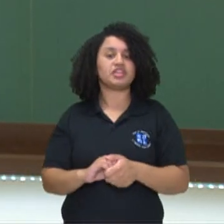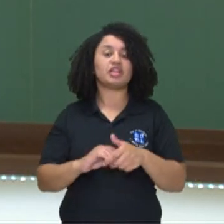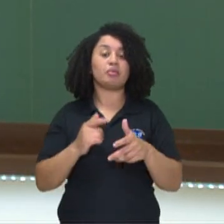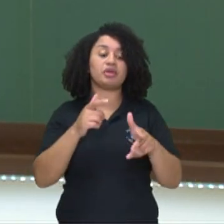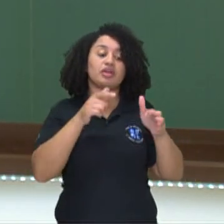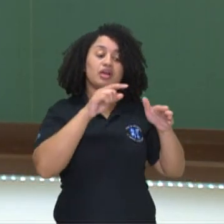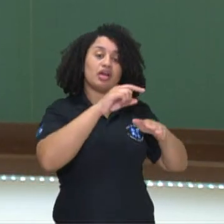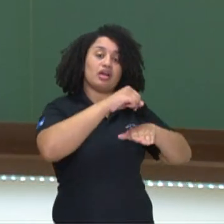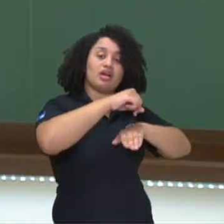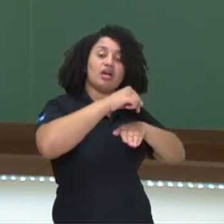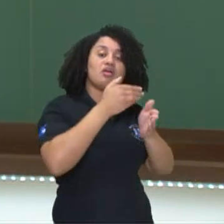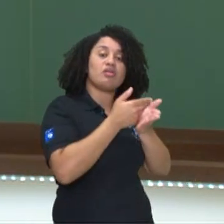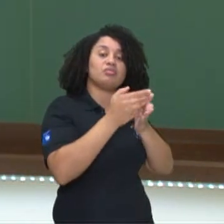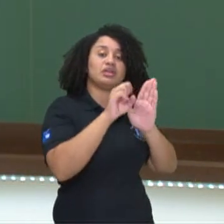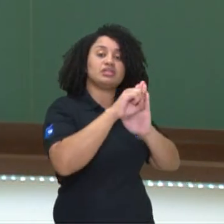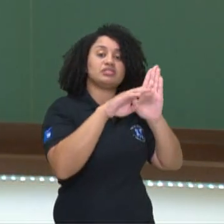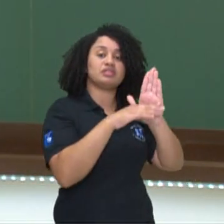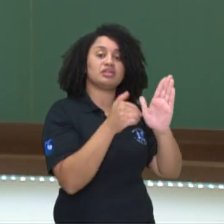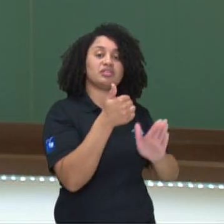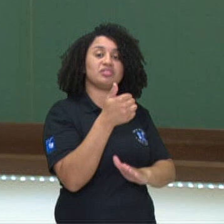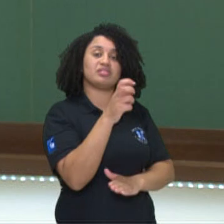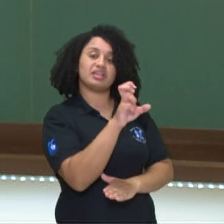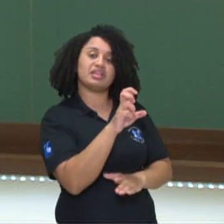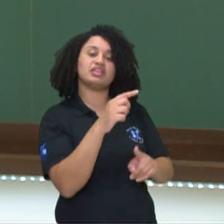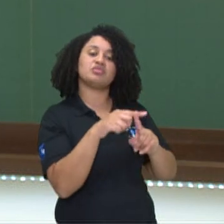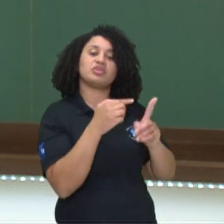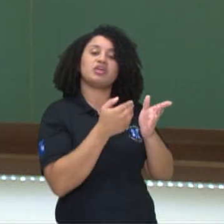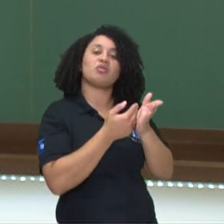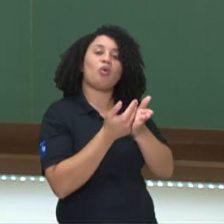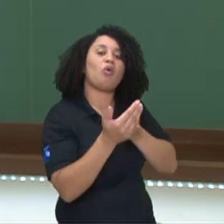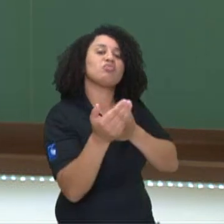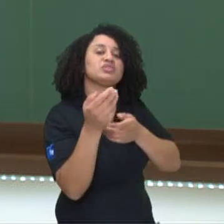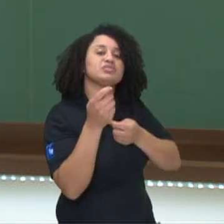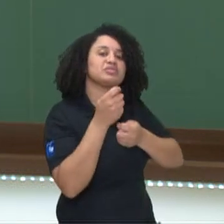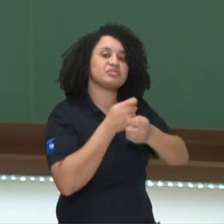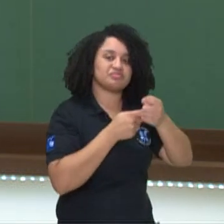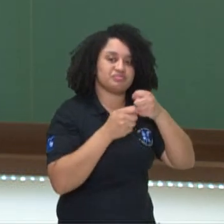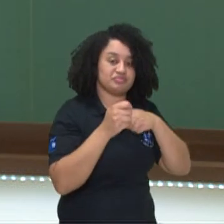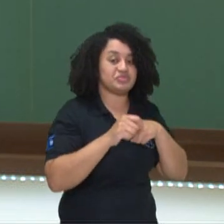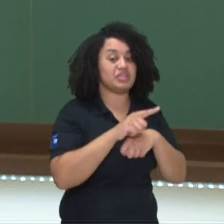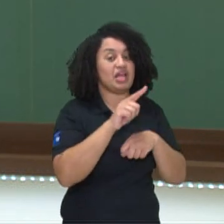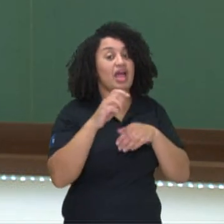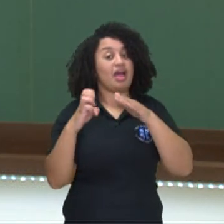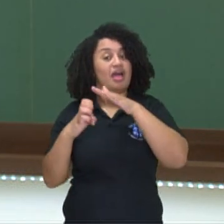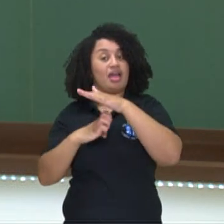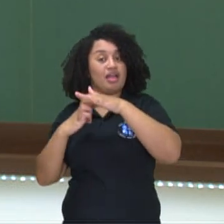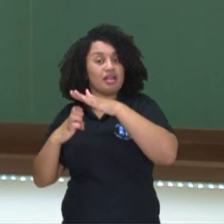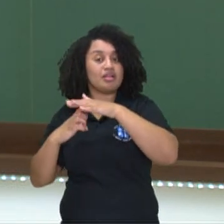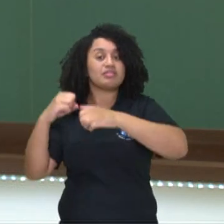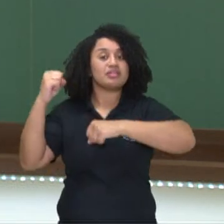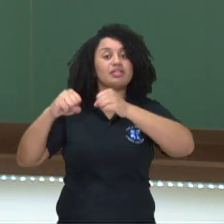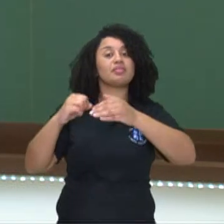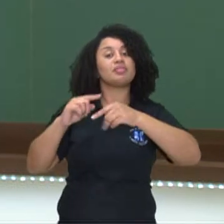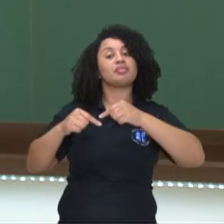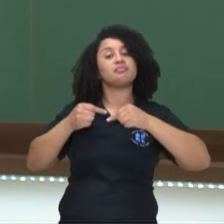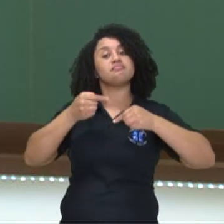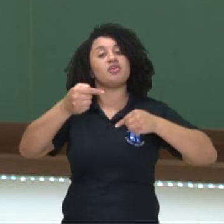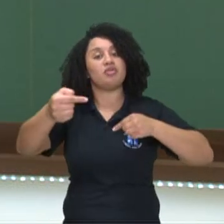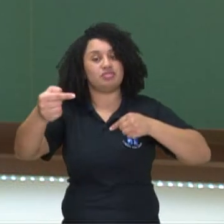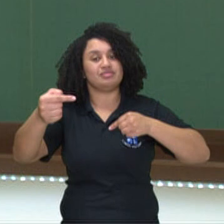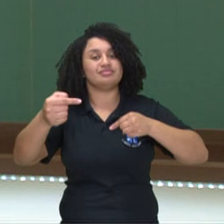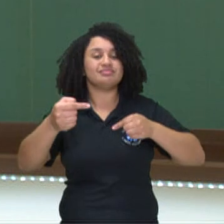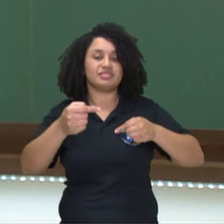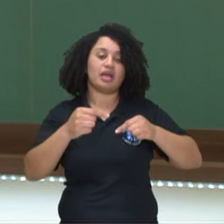começa no século XV, com a inserção do comércio. A indústria vem depois. Então eu tenho